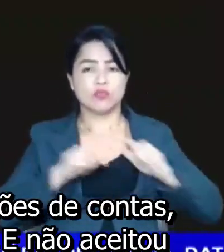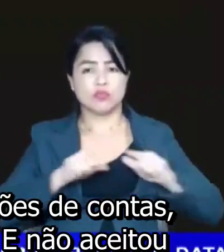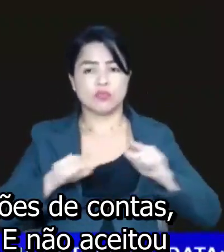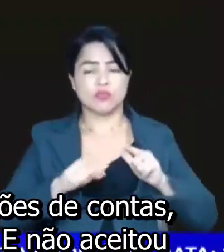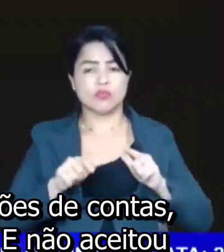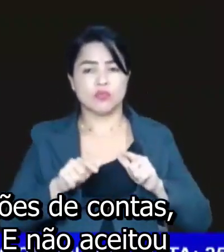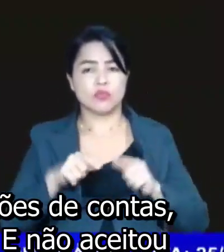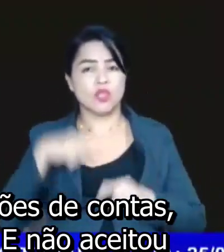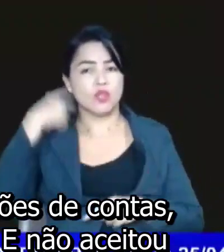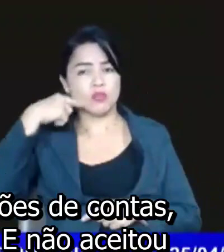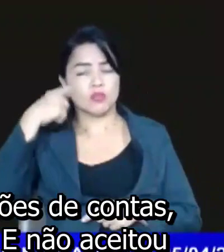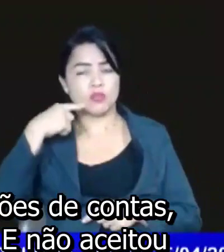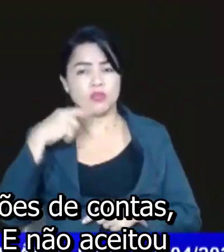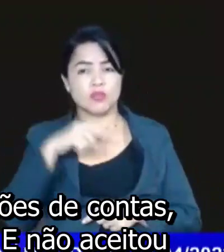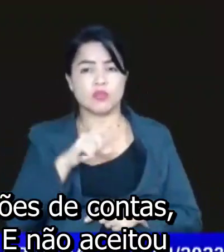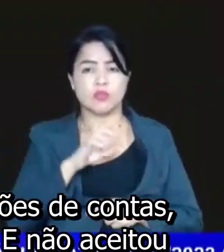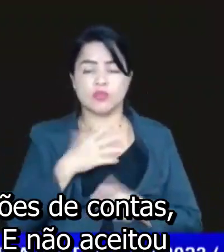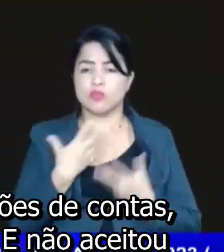serviços advocatícios, e não aceitou